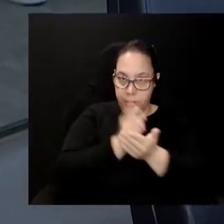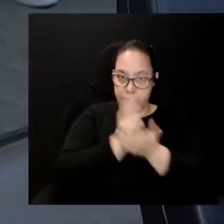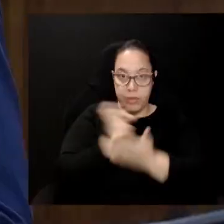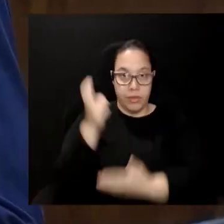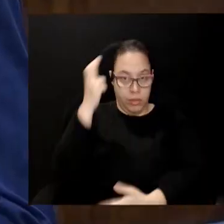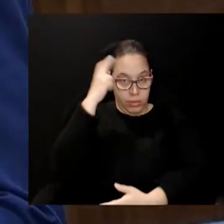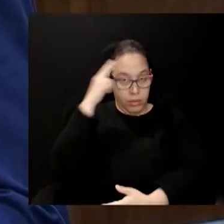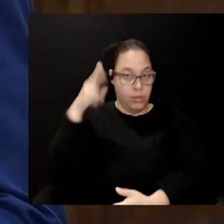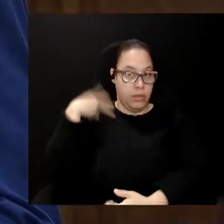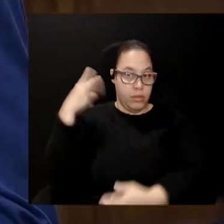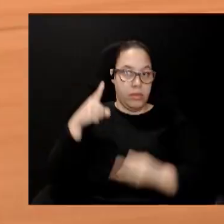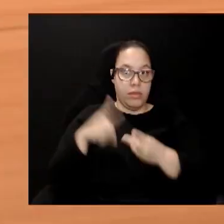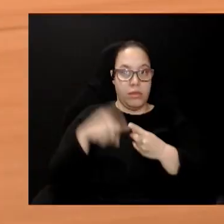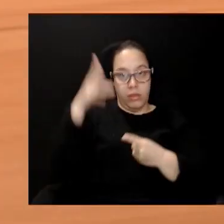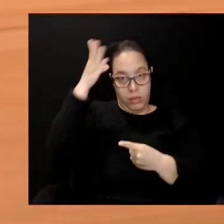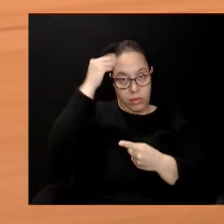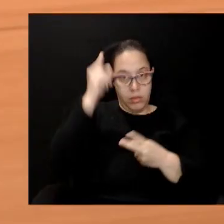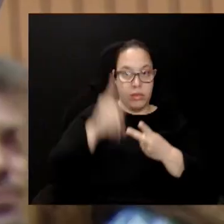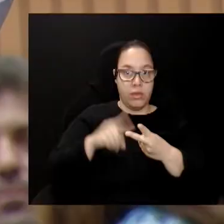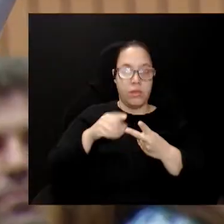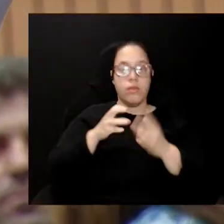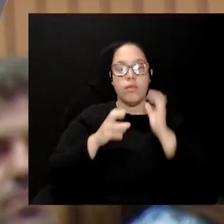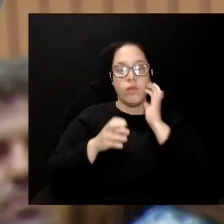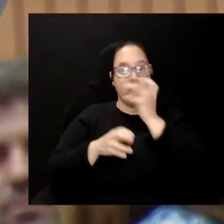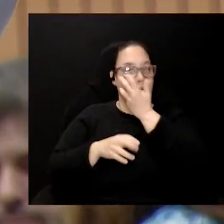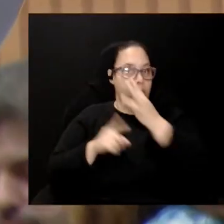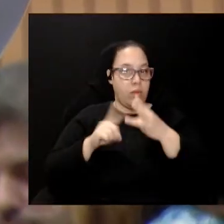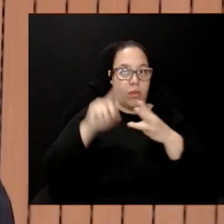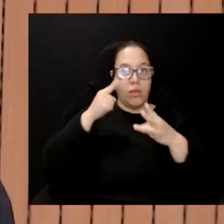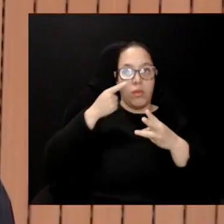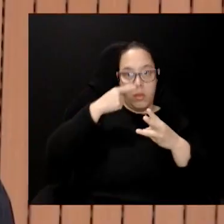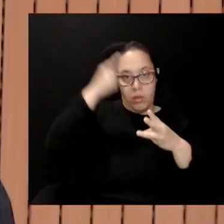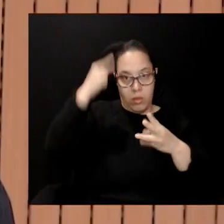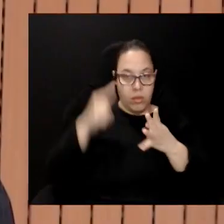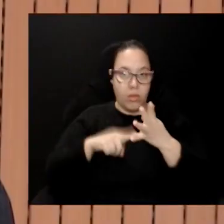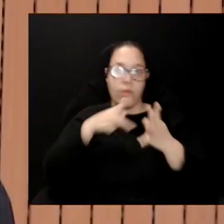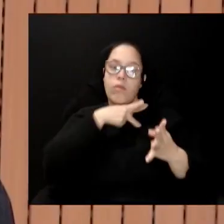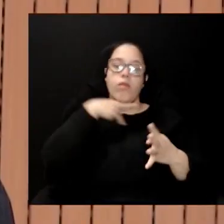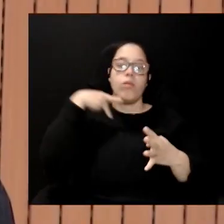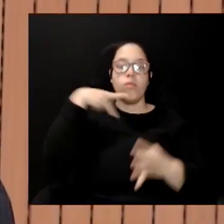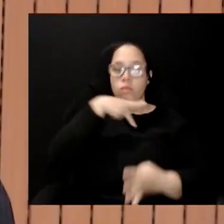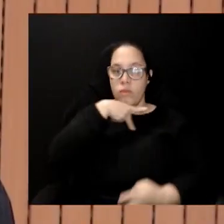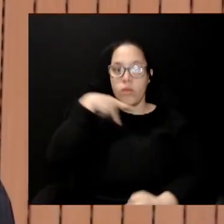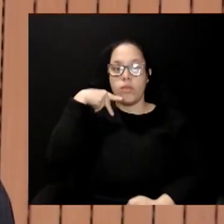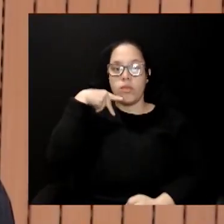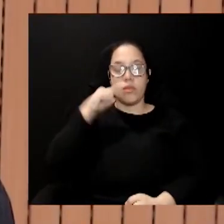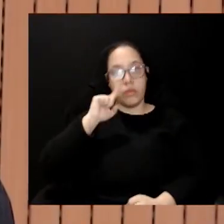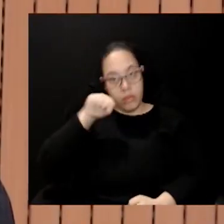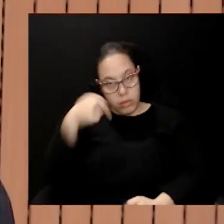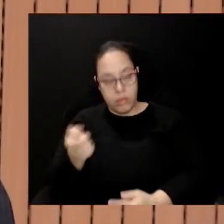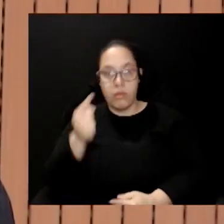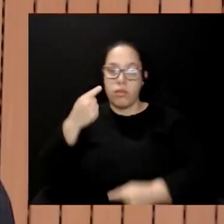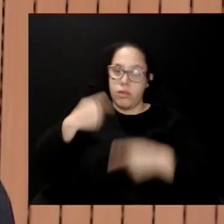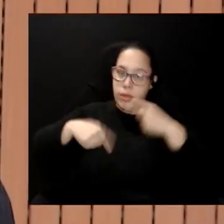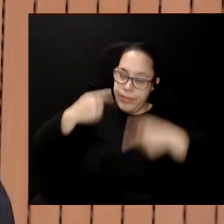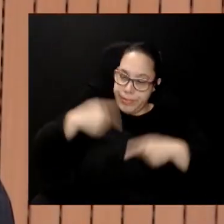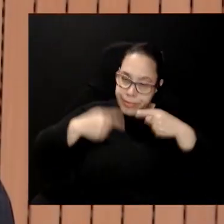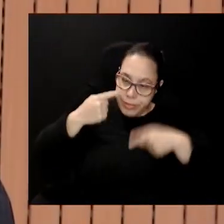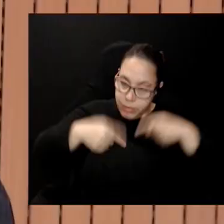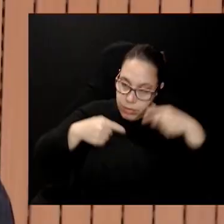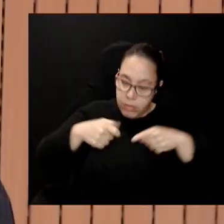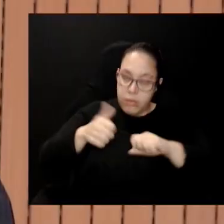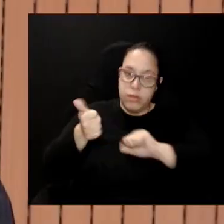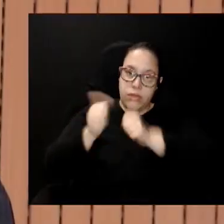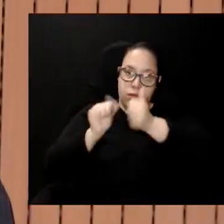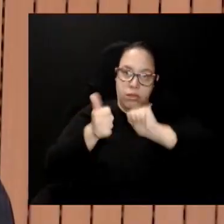Benê Lima, Herbert Ganem, Paola Miguel e Permínio Monteiro. Depois das discussões realizadas neste semestre, o